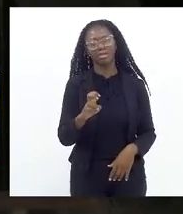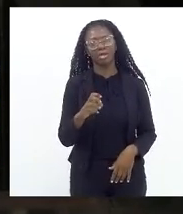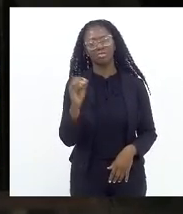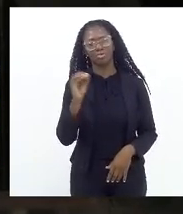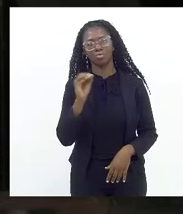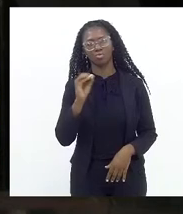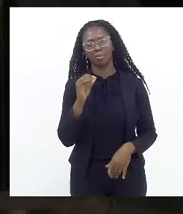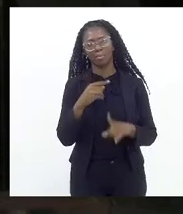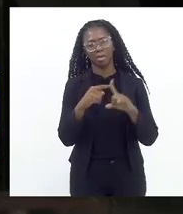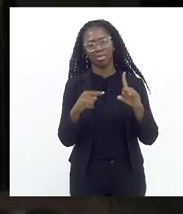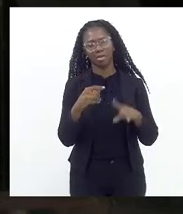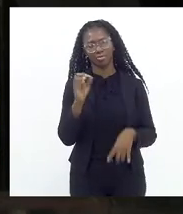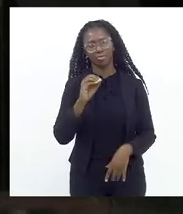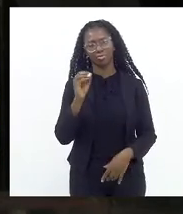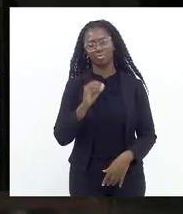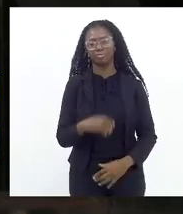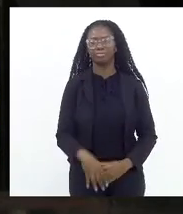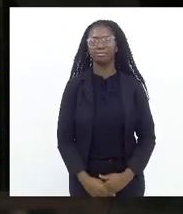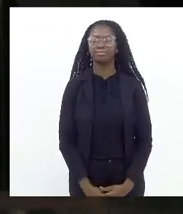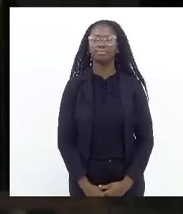outubro.